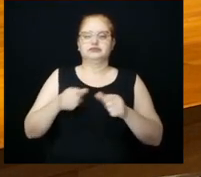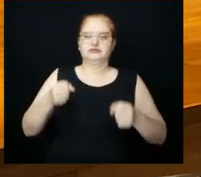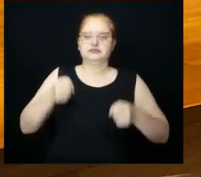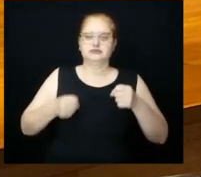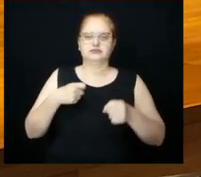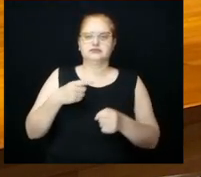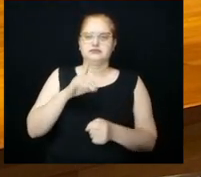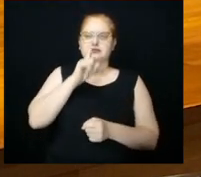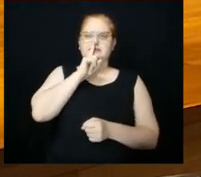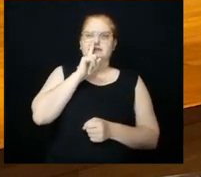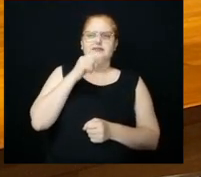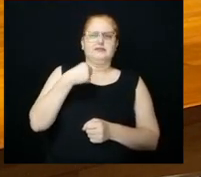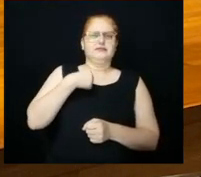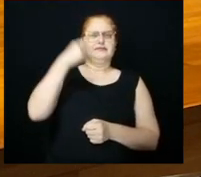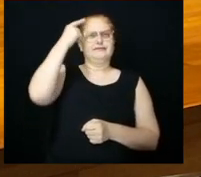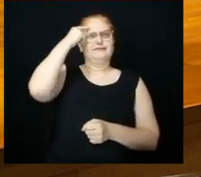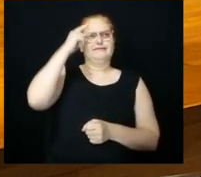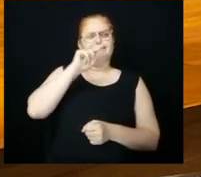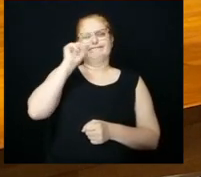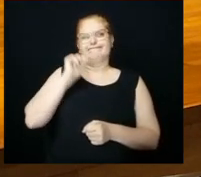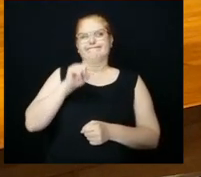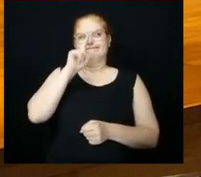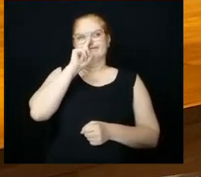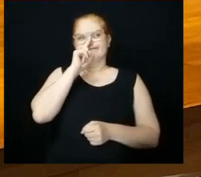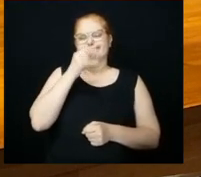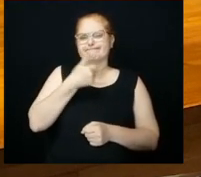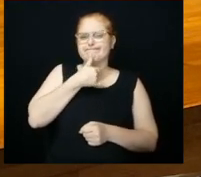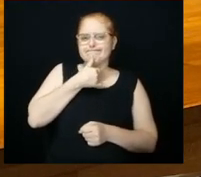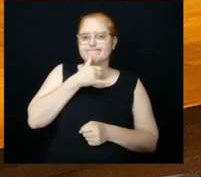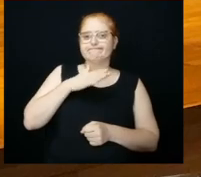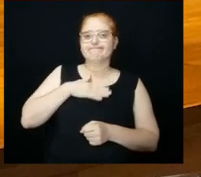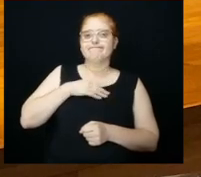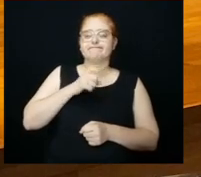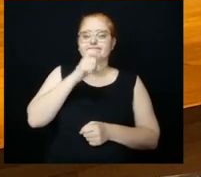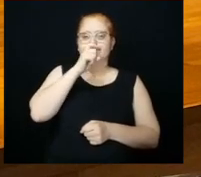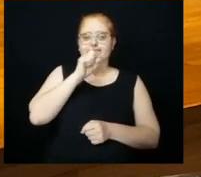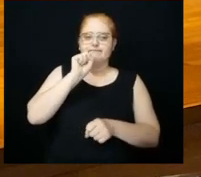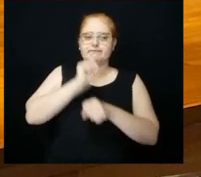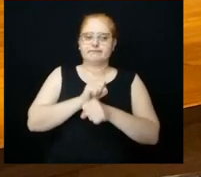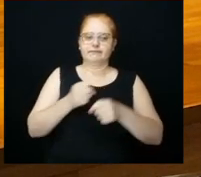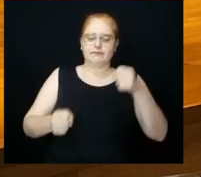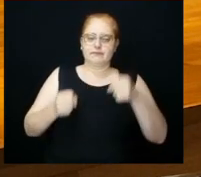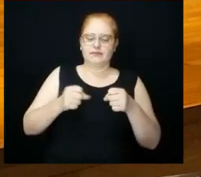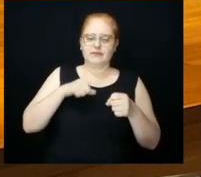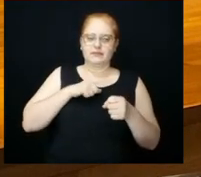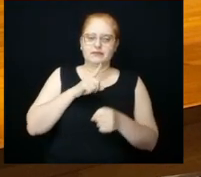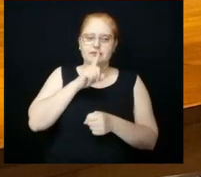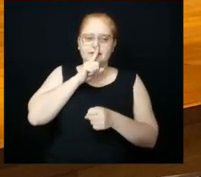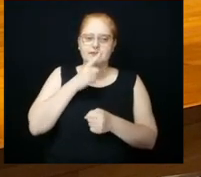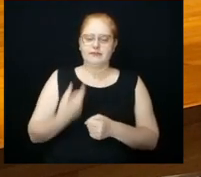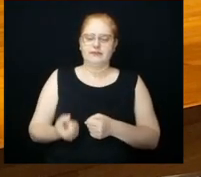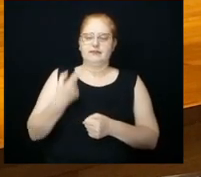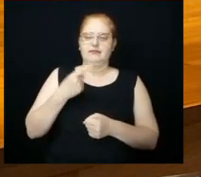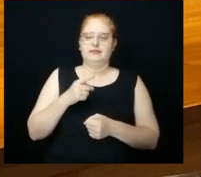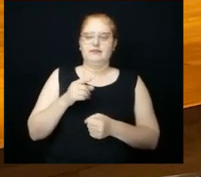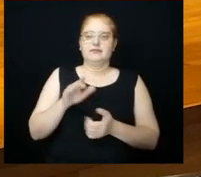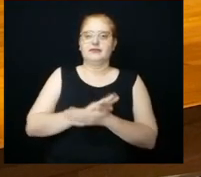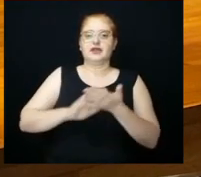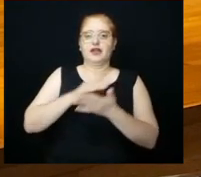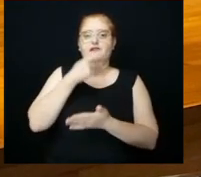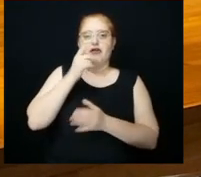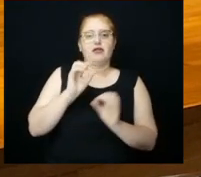calada que eu pensei que ela estava triste. O meu pai parou o carro e houve um silêncio estranho. Ninguém falou nada, nem